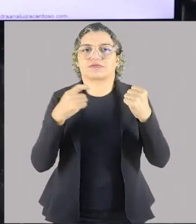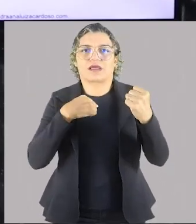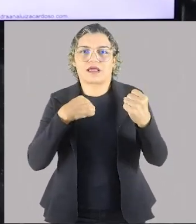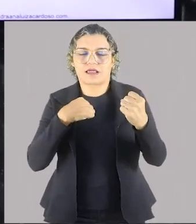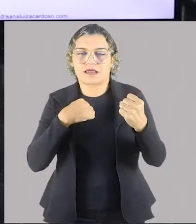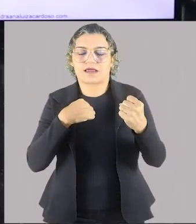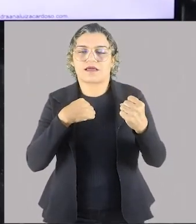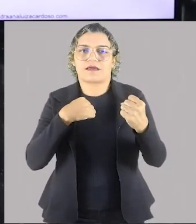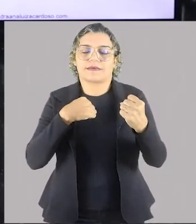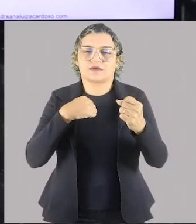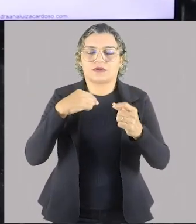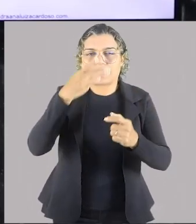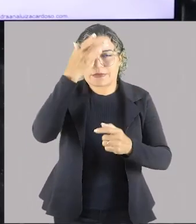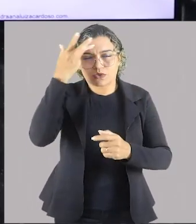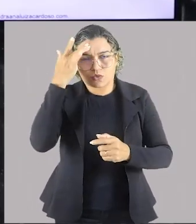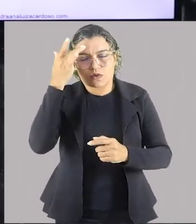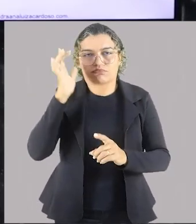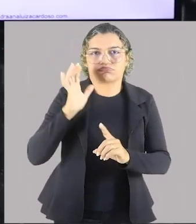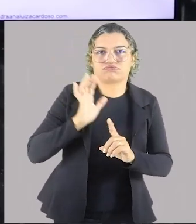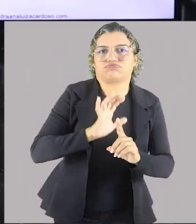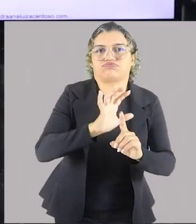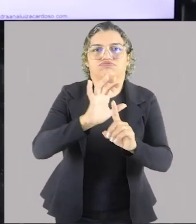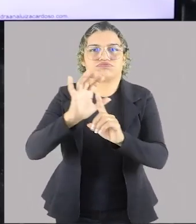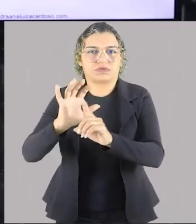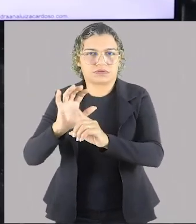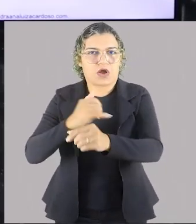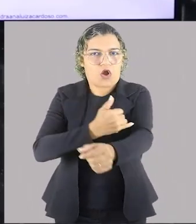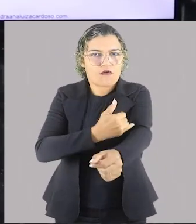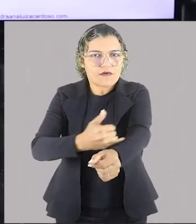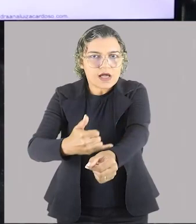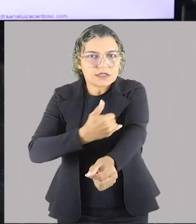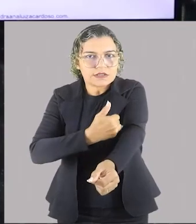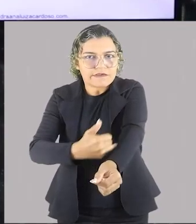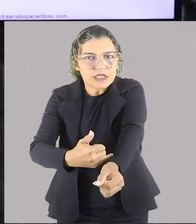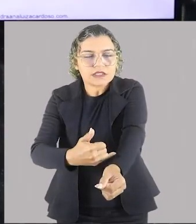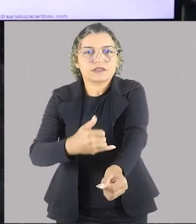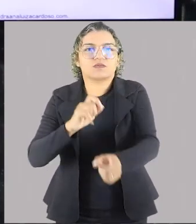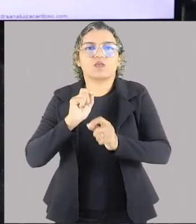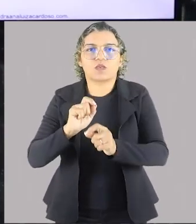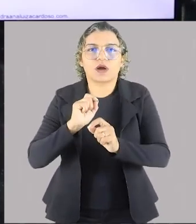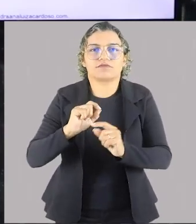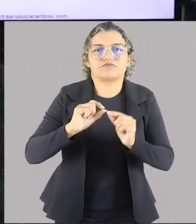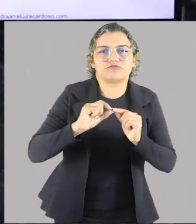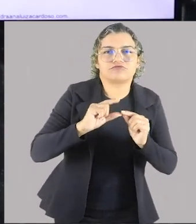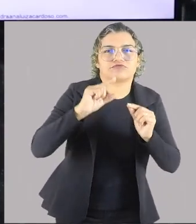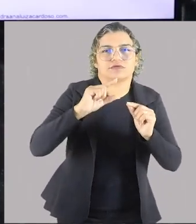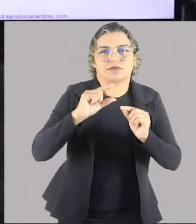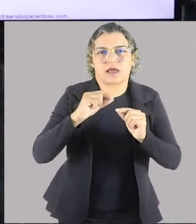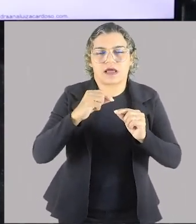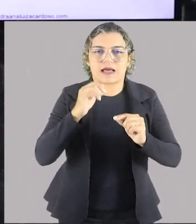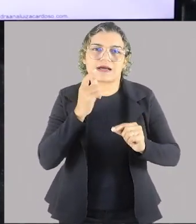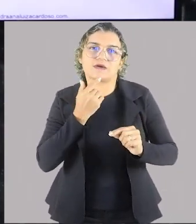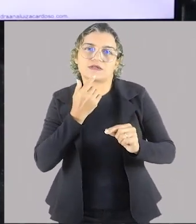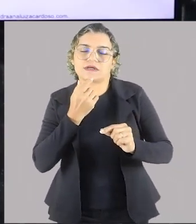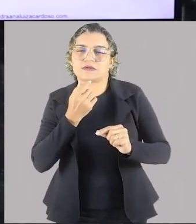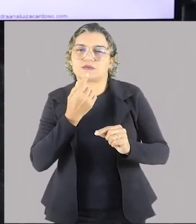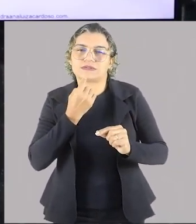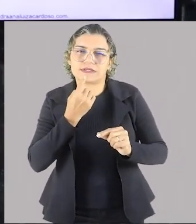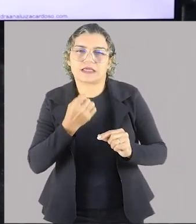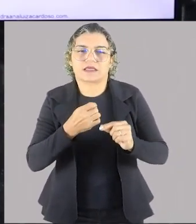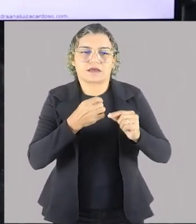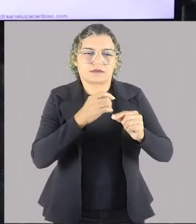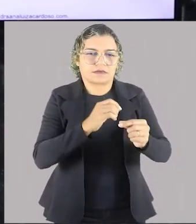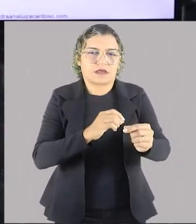para poder receber mais sangue para as musculaturas. Então, aí está o benefício do exercício. Os agentes que